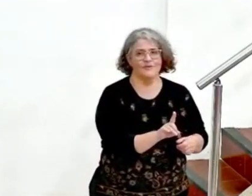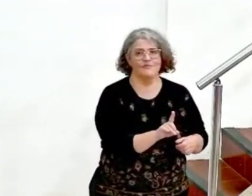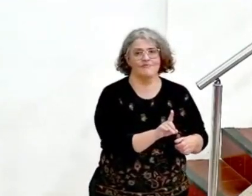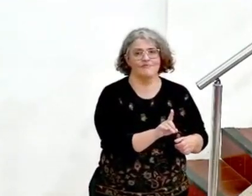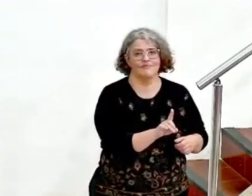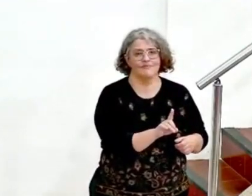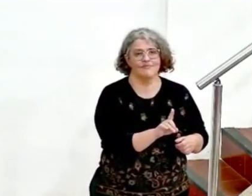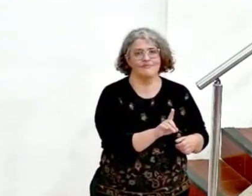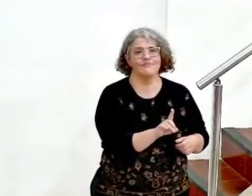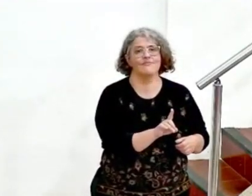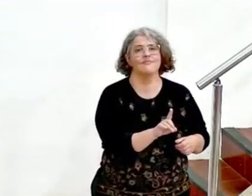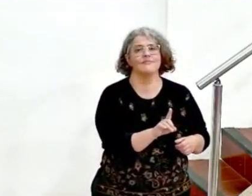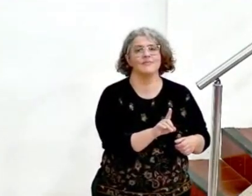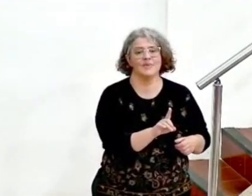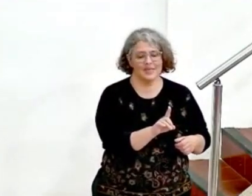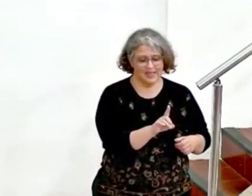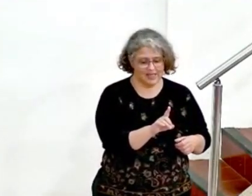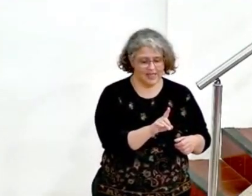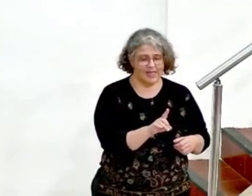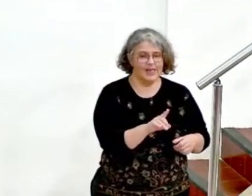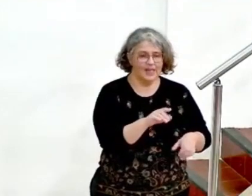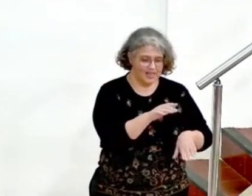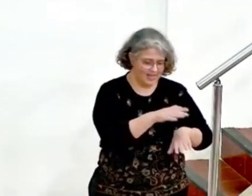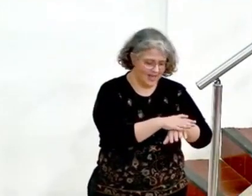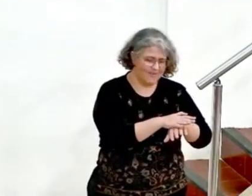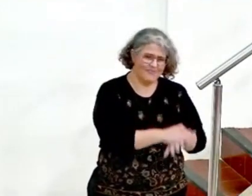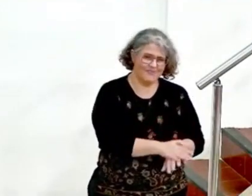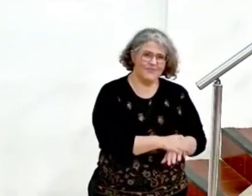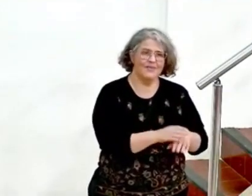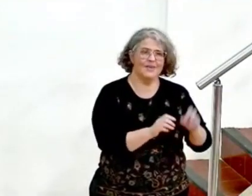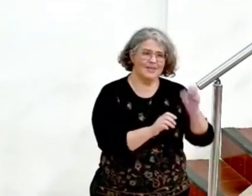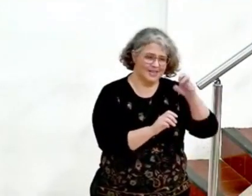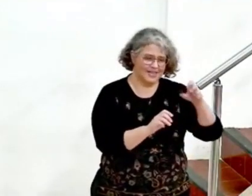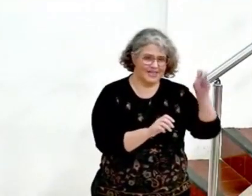fato completaria a sua obra na plenitude dos tempos.